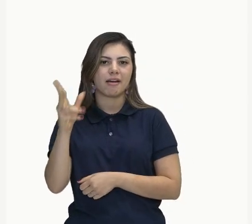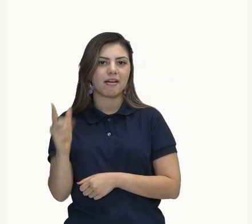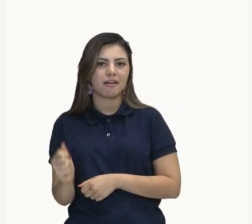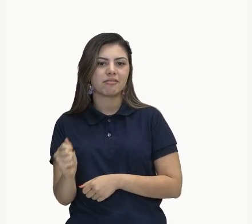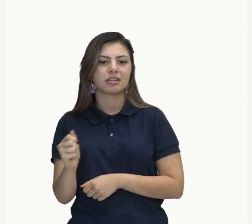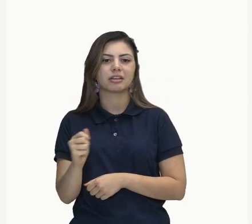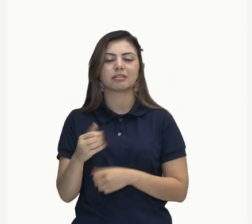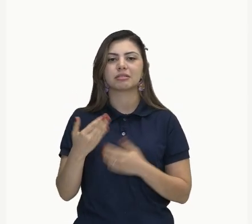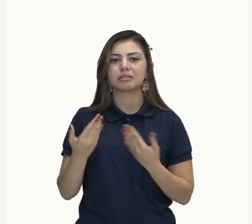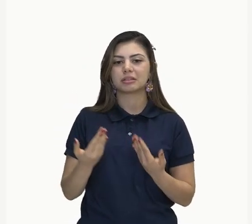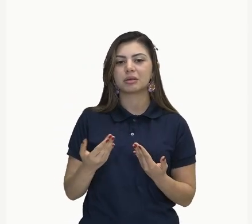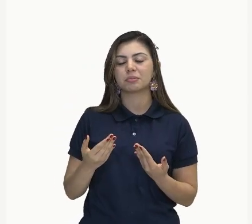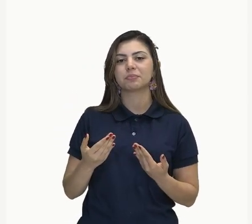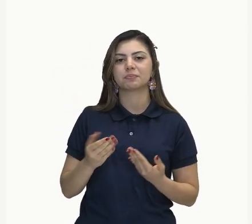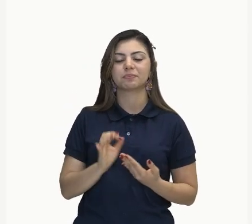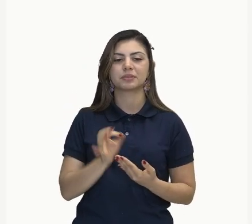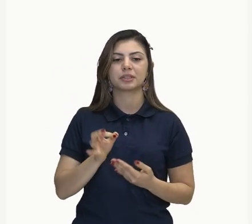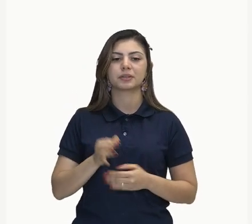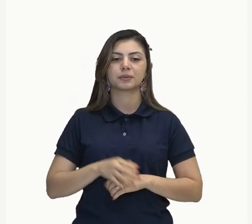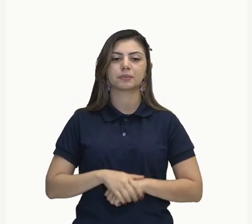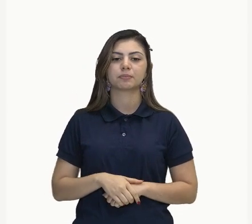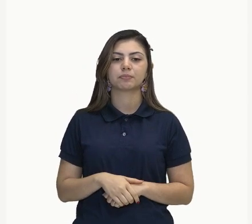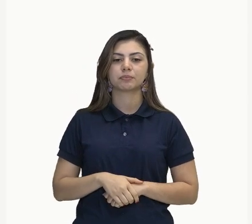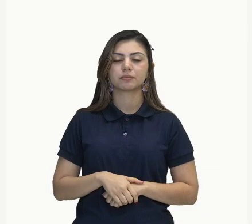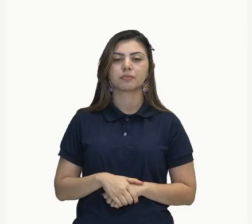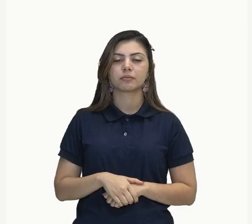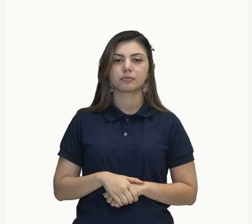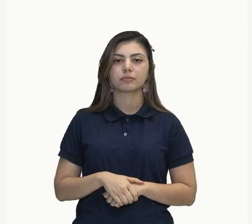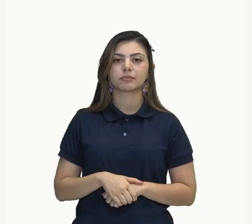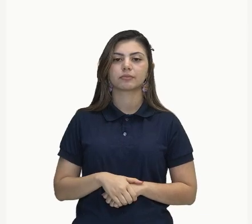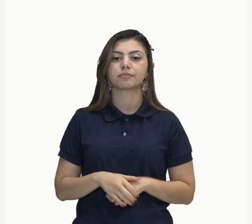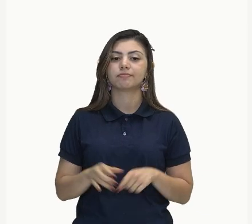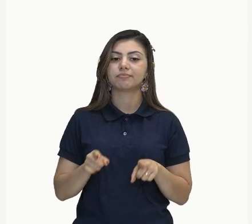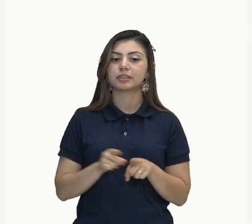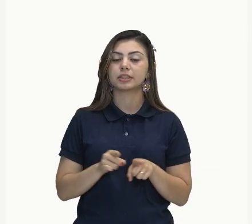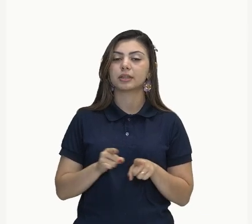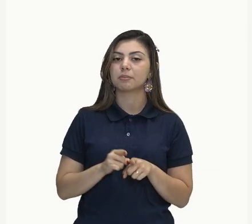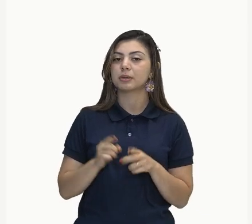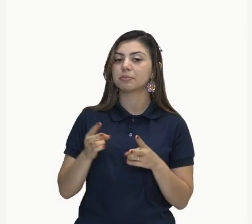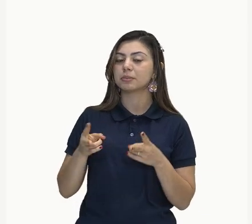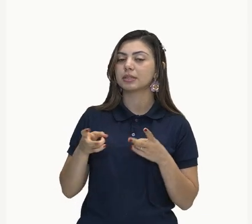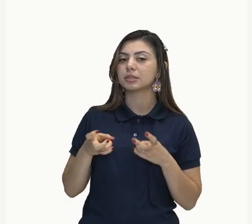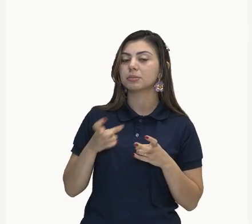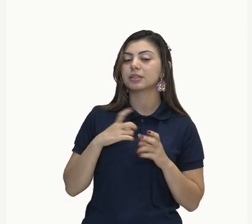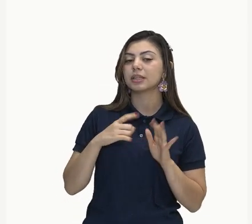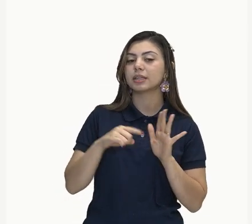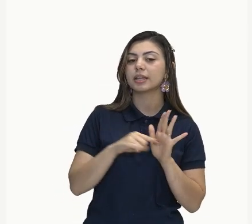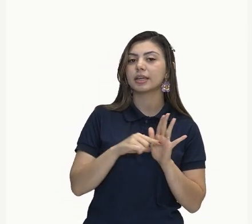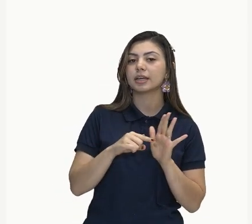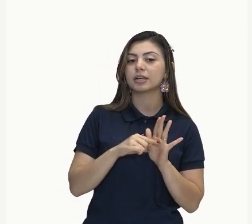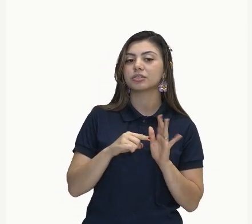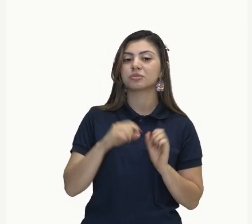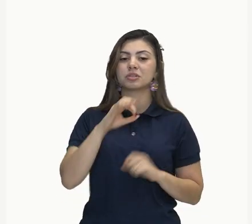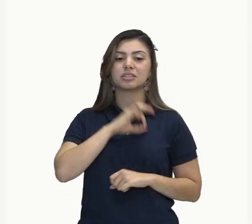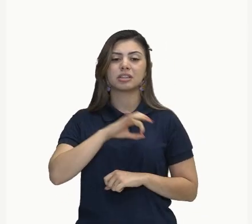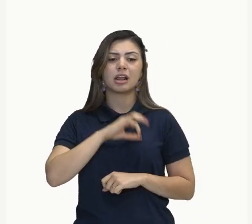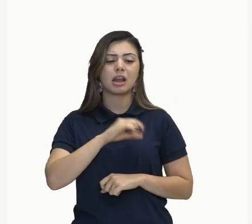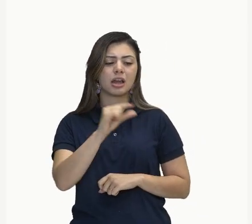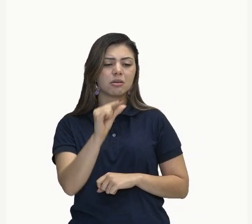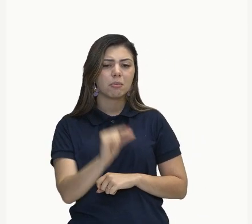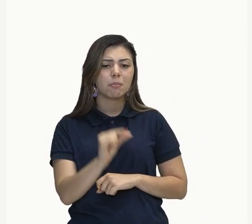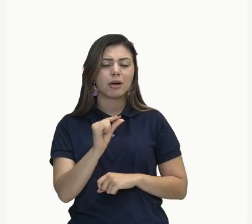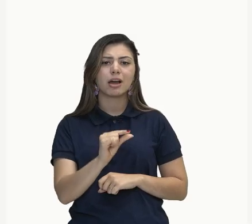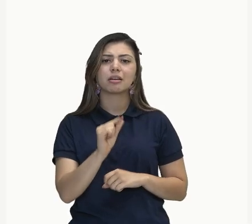pobres, como países africanos, por exemplo. E ainda a gente verifica que os salários muito baixos em